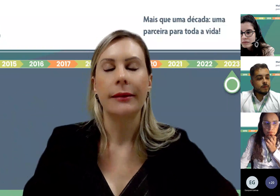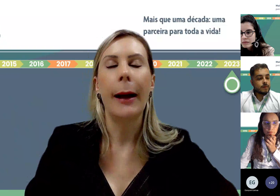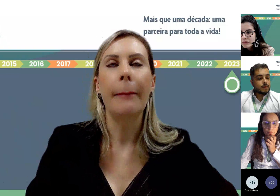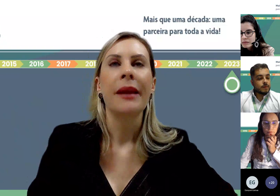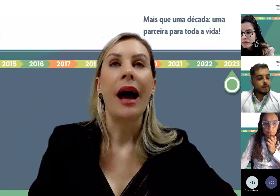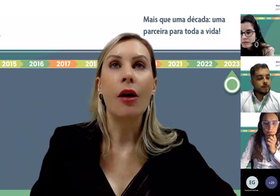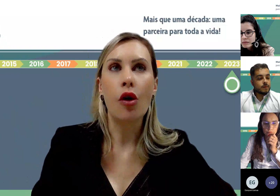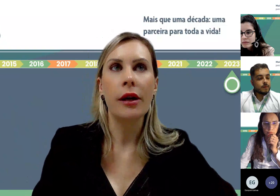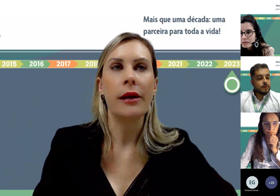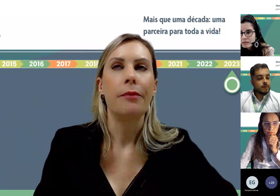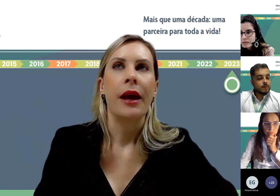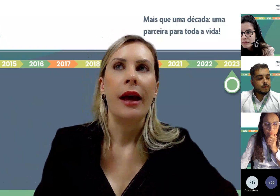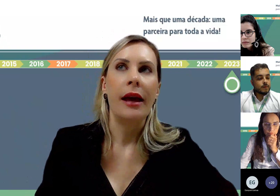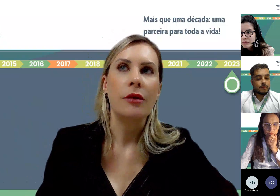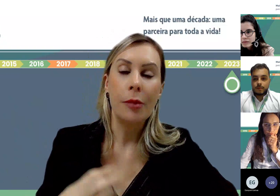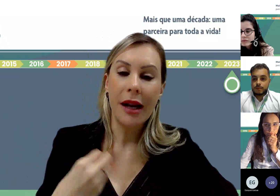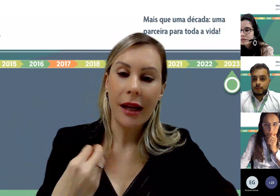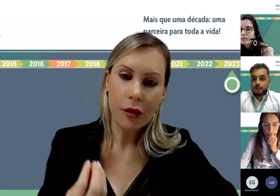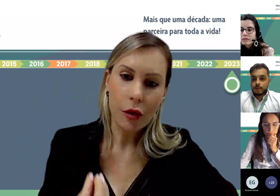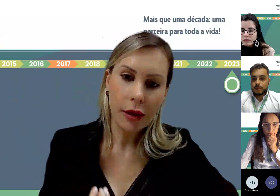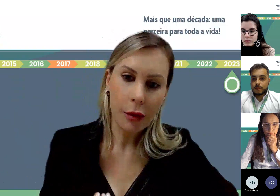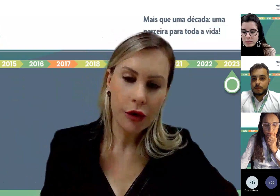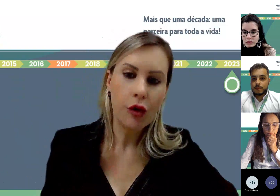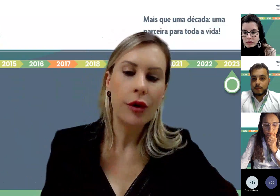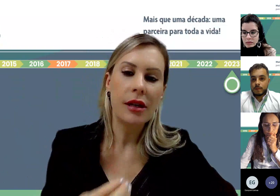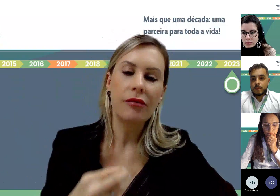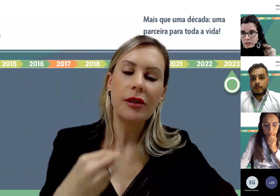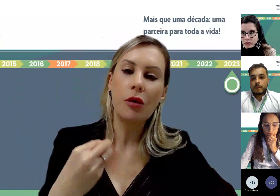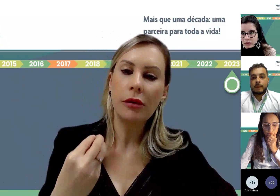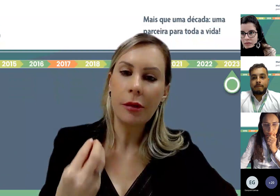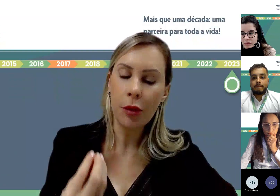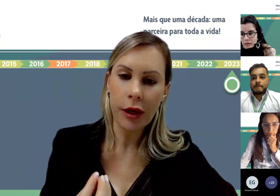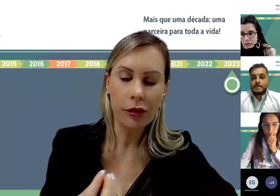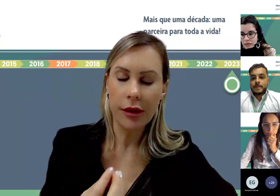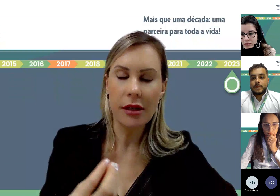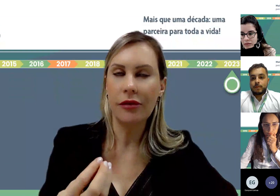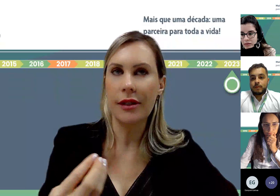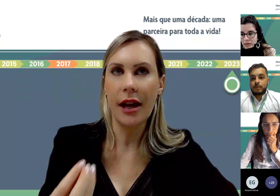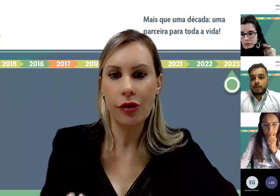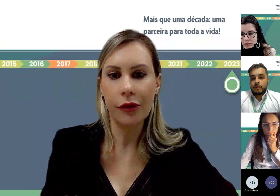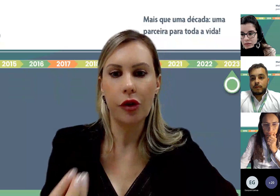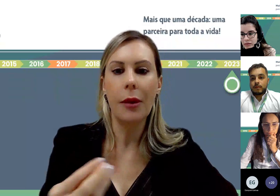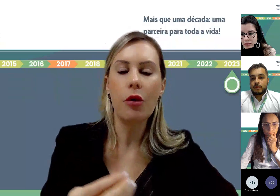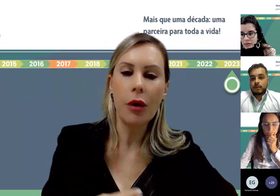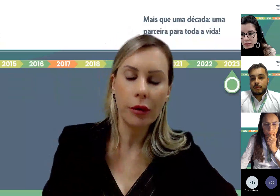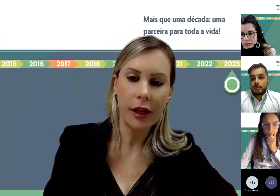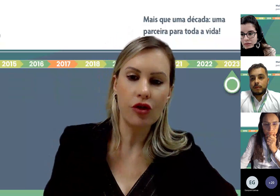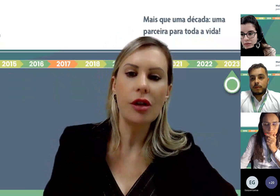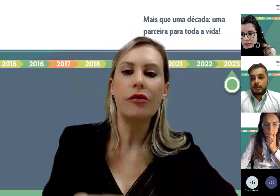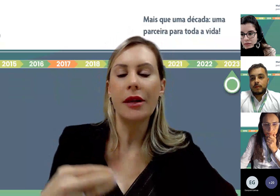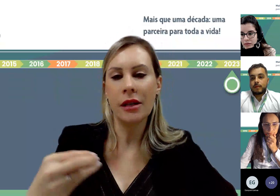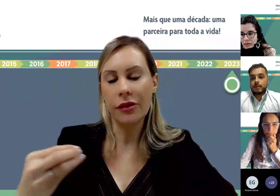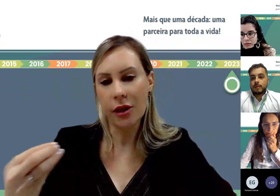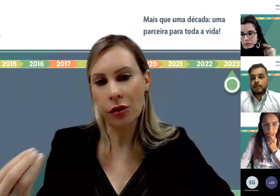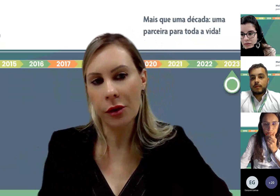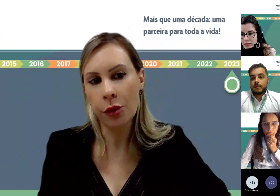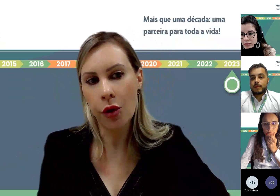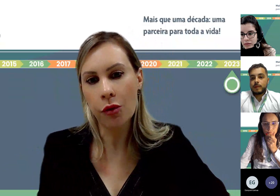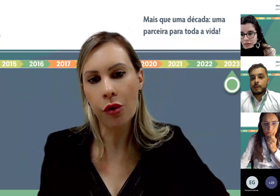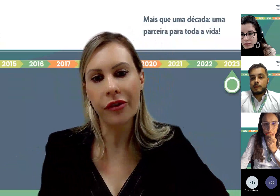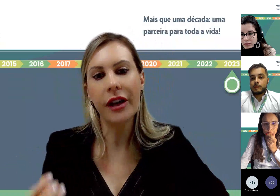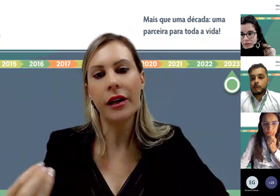você, tá? Agora, sobre aquelas contribuições que você contribui, não sei se você é ativo normal ou alternativo, mas que